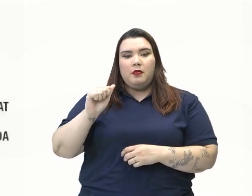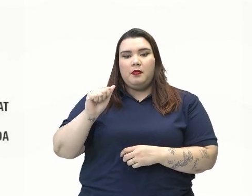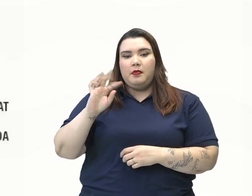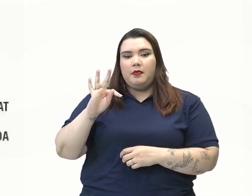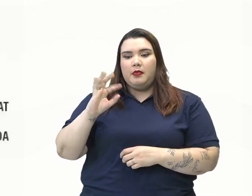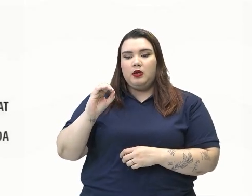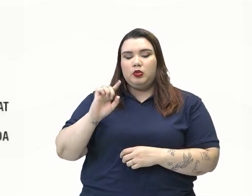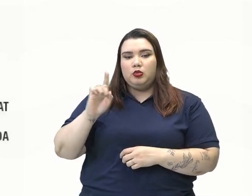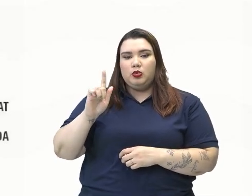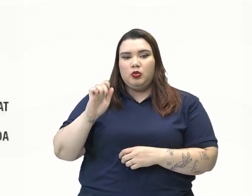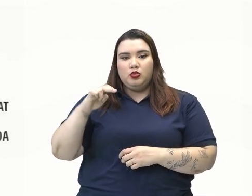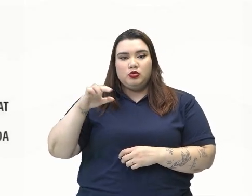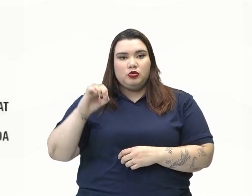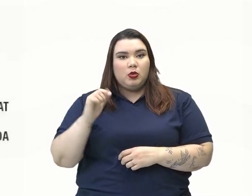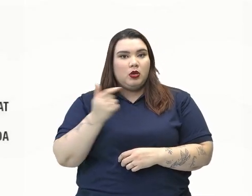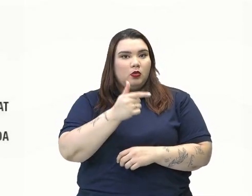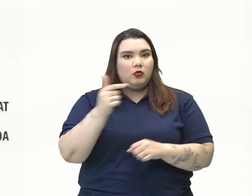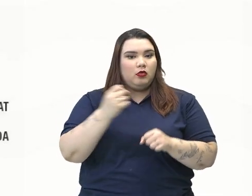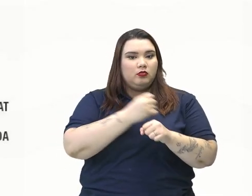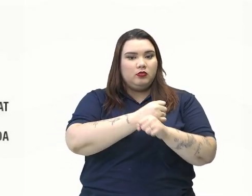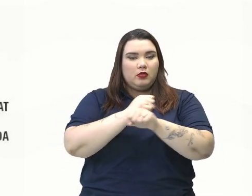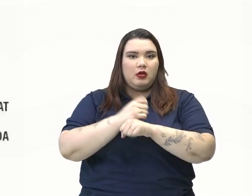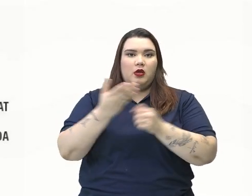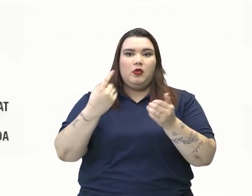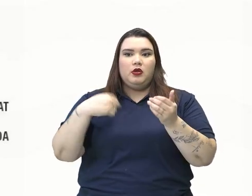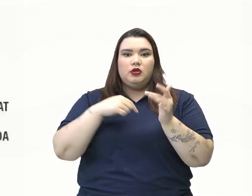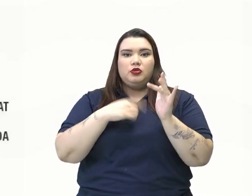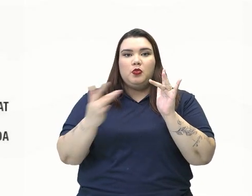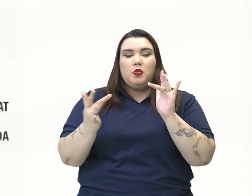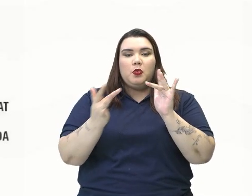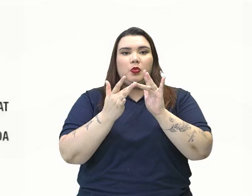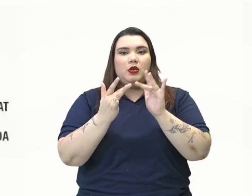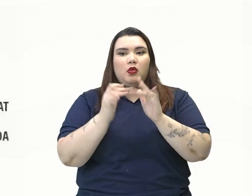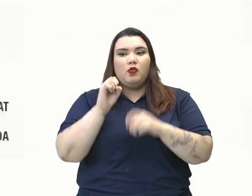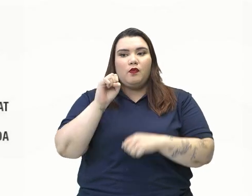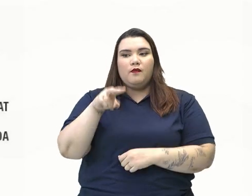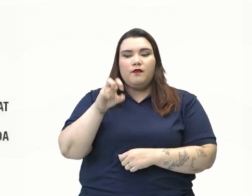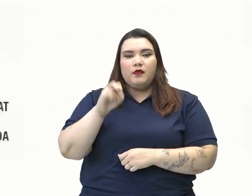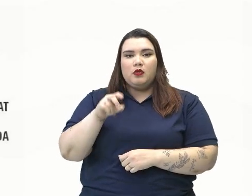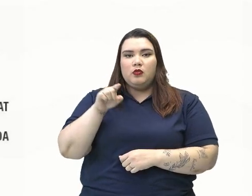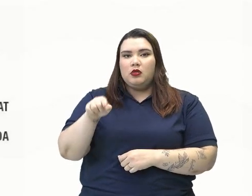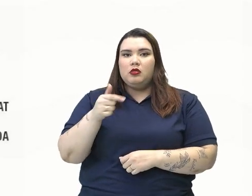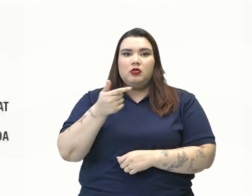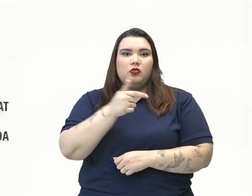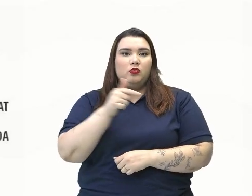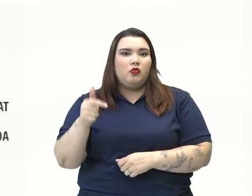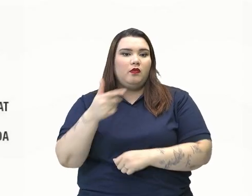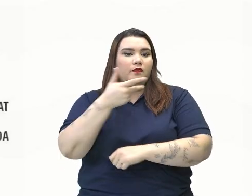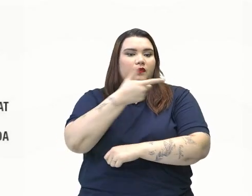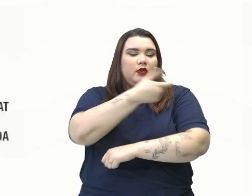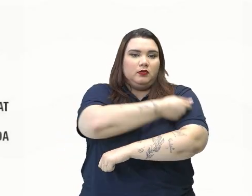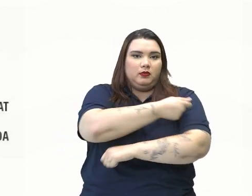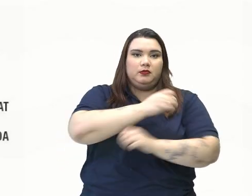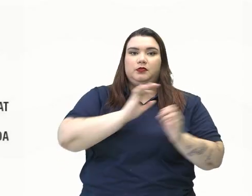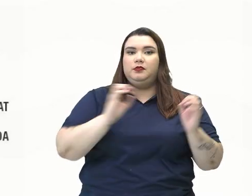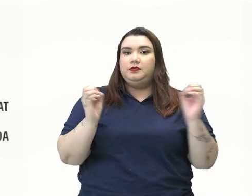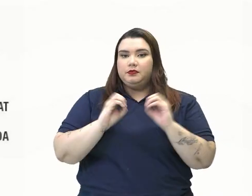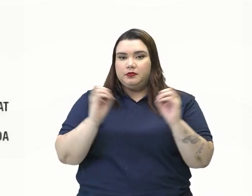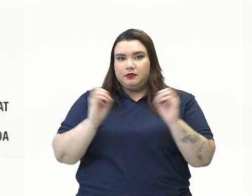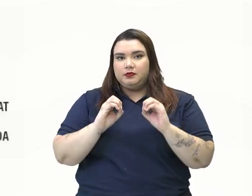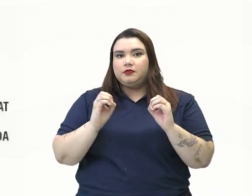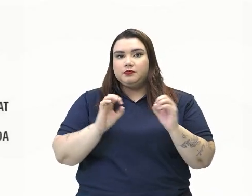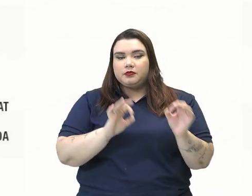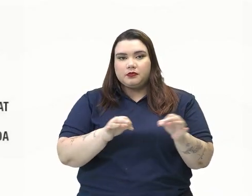não há anticorpos. É quando a gente tem contato com o vírus que ainda não recebemos uma vacina, né,